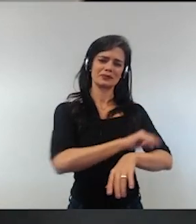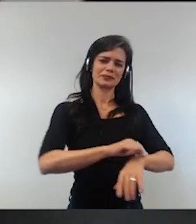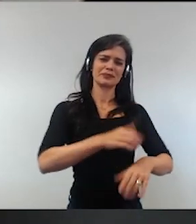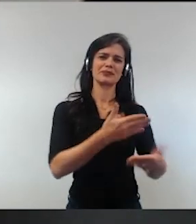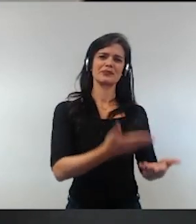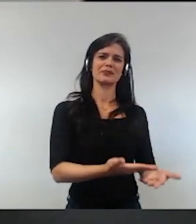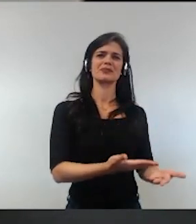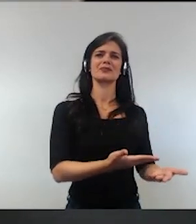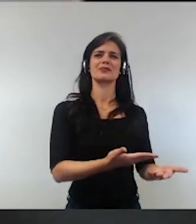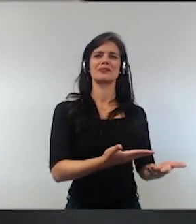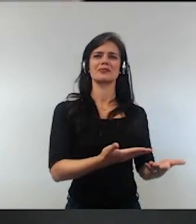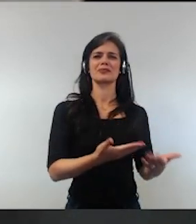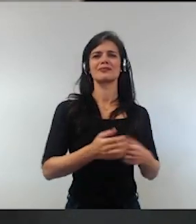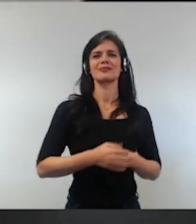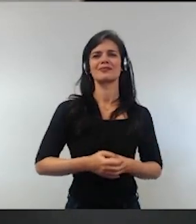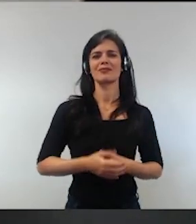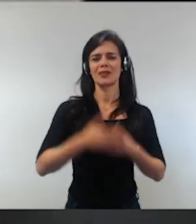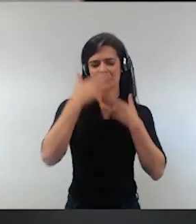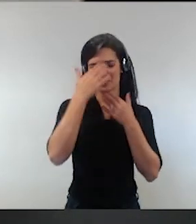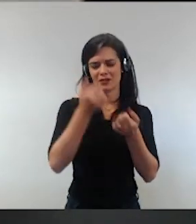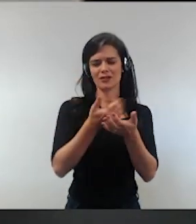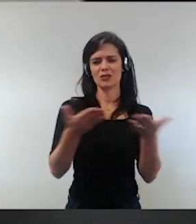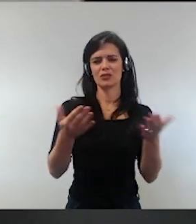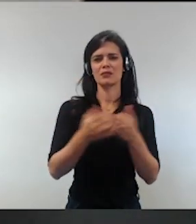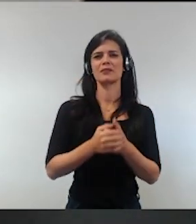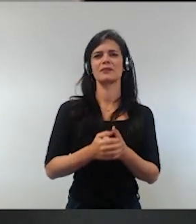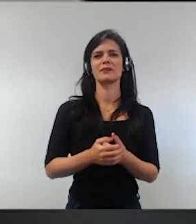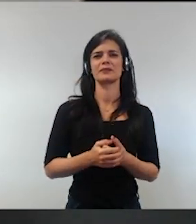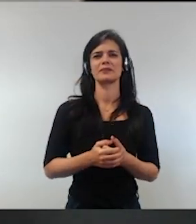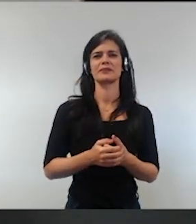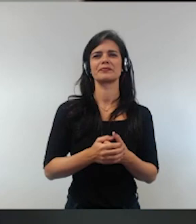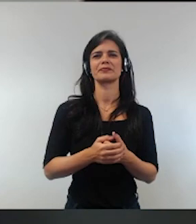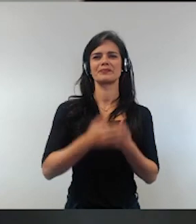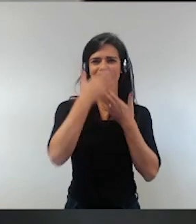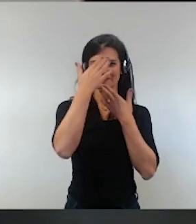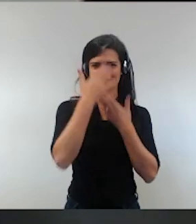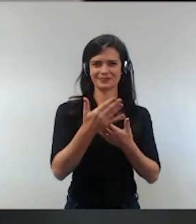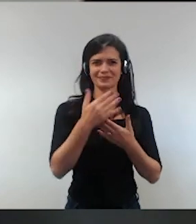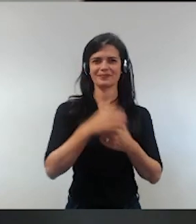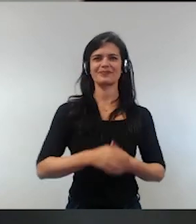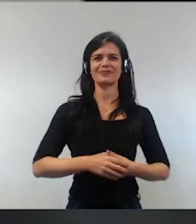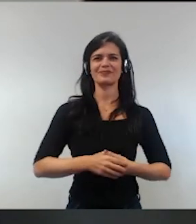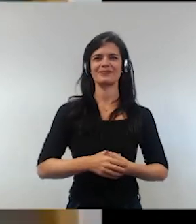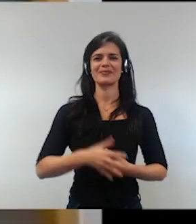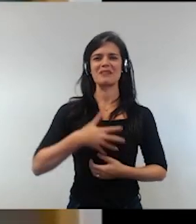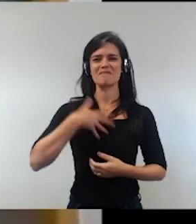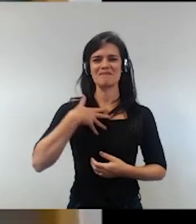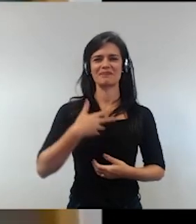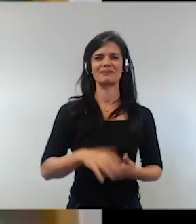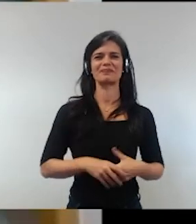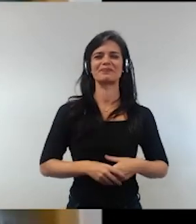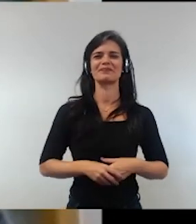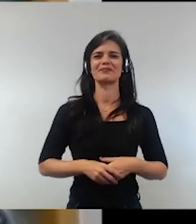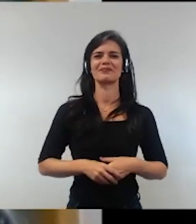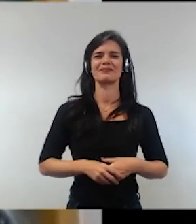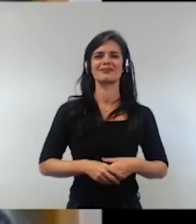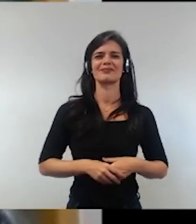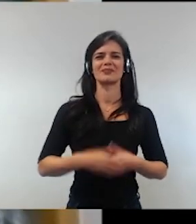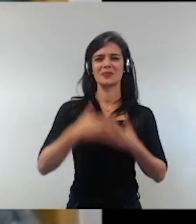vocês, expositores. Muito grato a todos. Obrigada. Prazer enorme. Obrigado. Tchau, tchau.